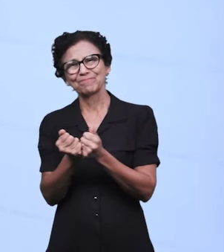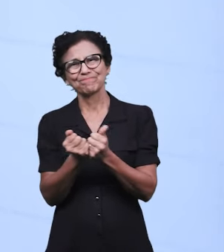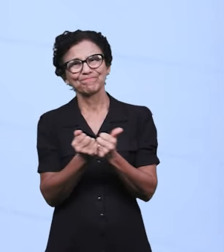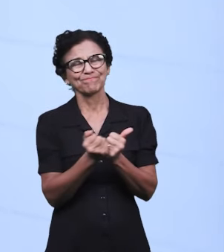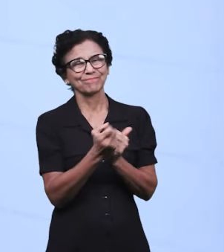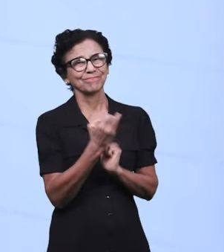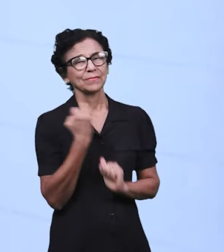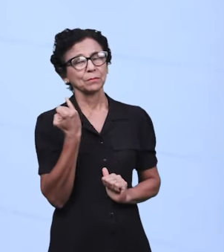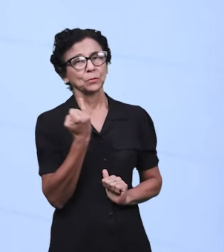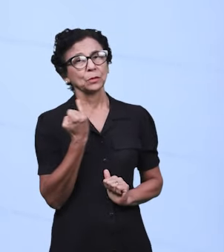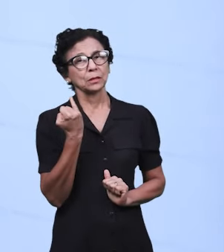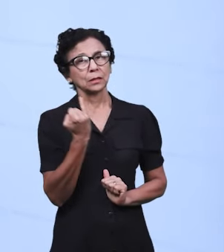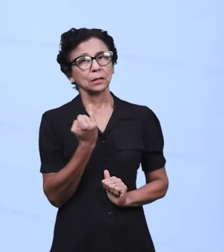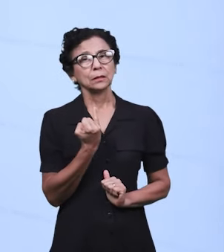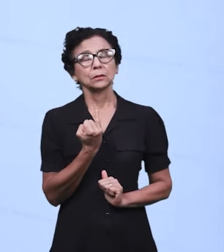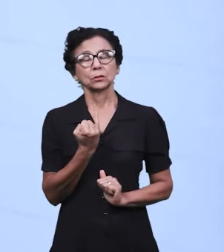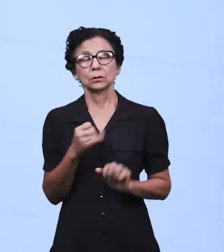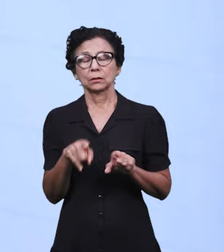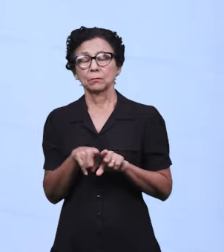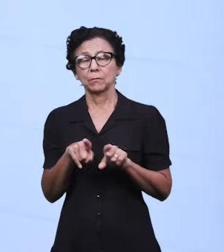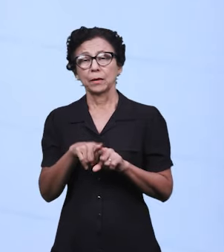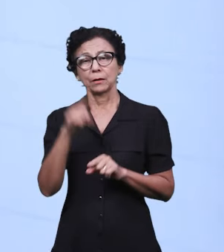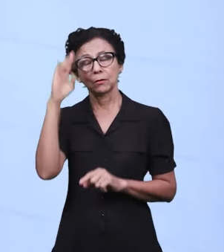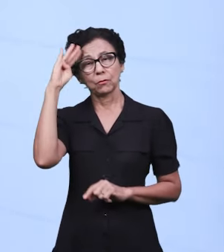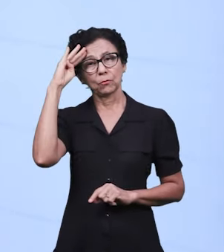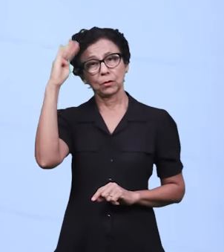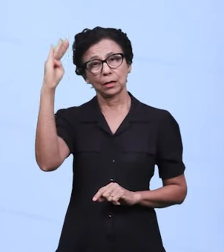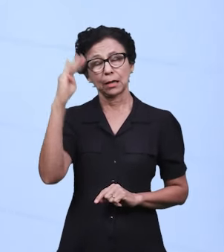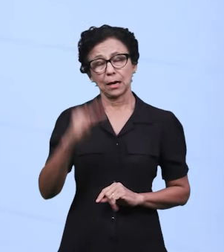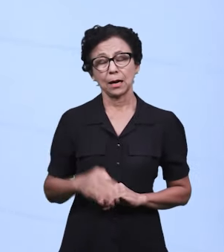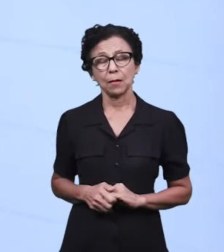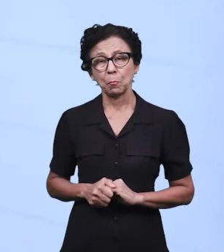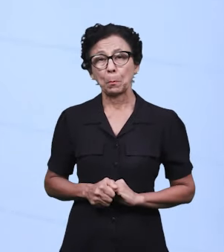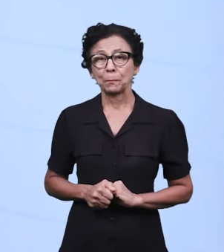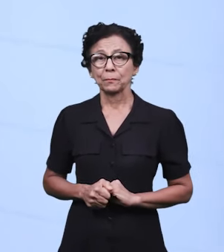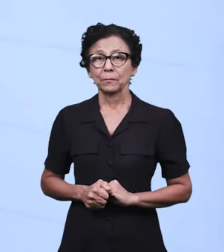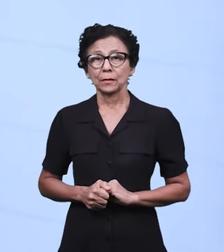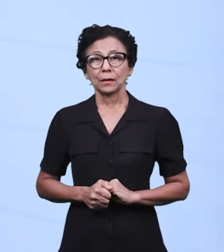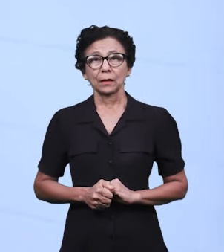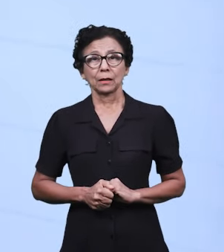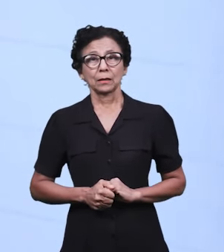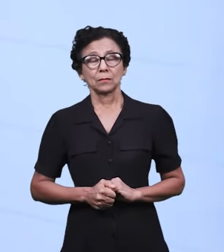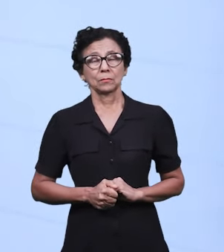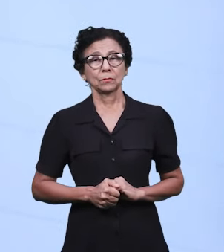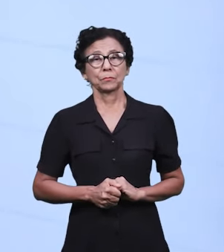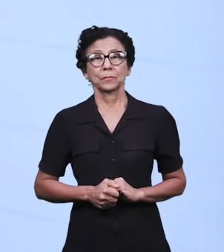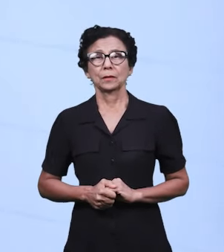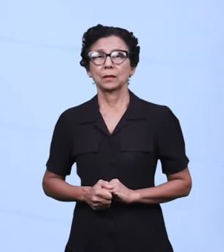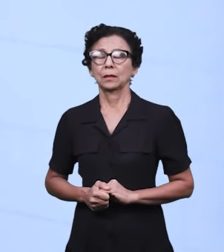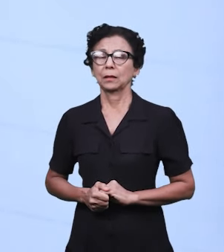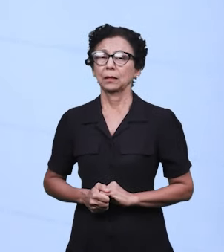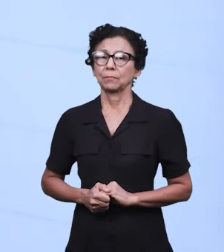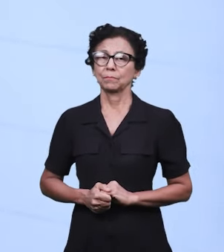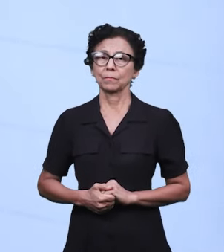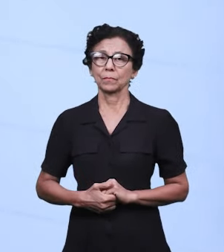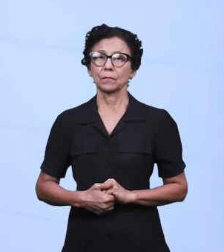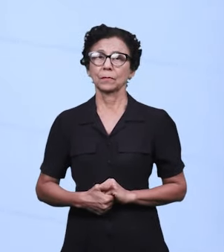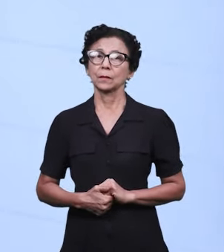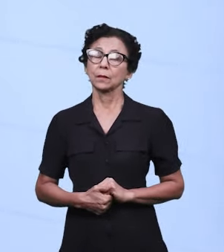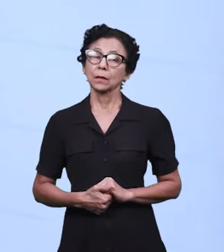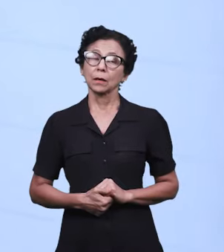importante, assim, destacar que as autoridades, né, o poder público, ele tem